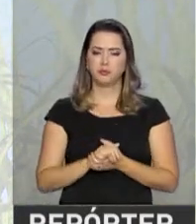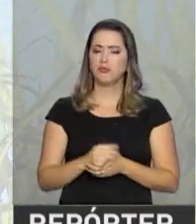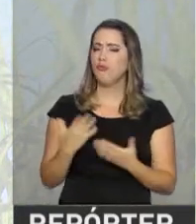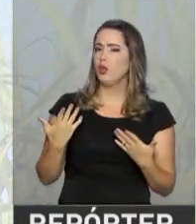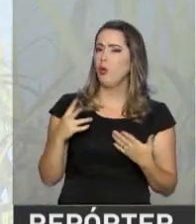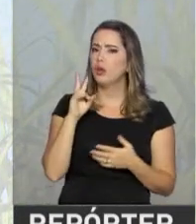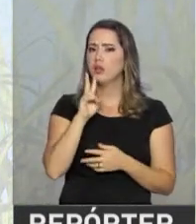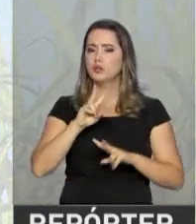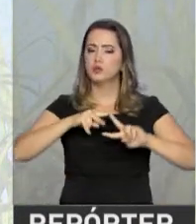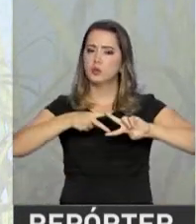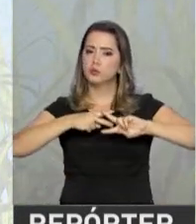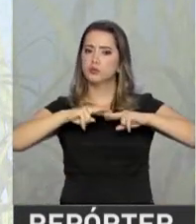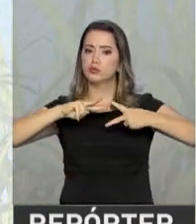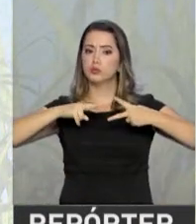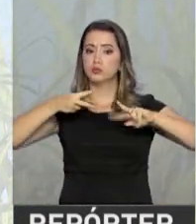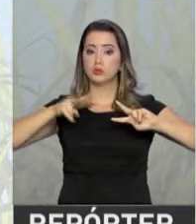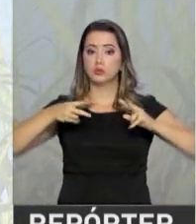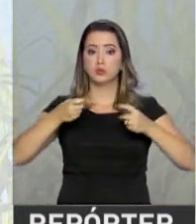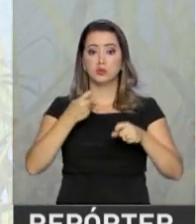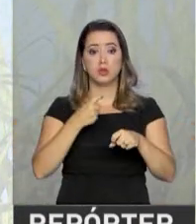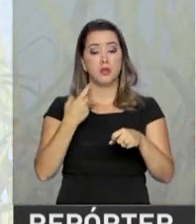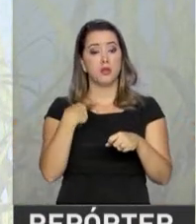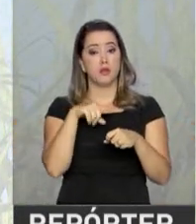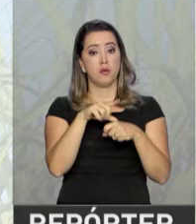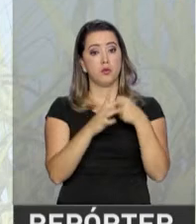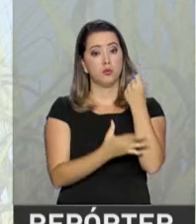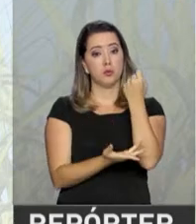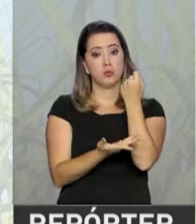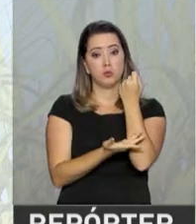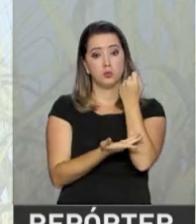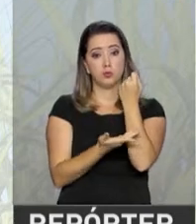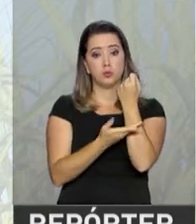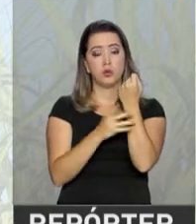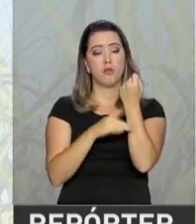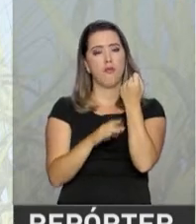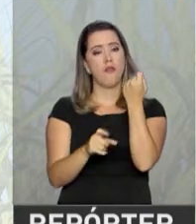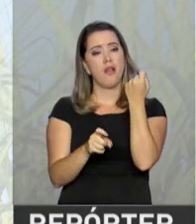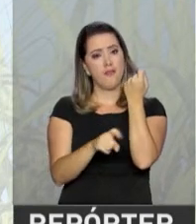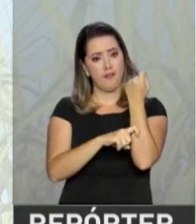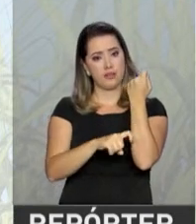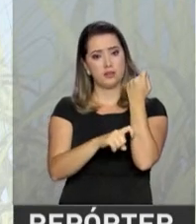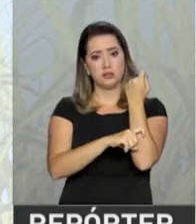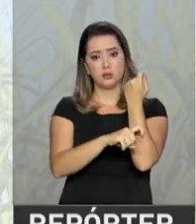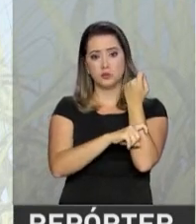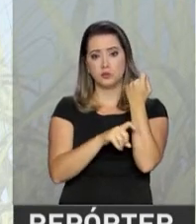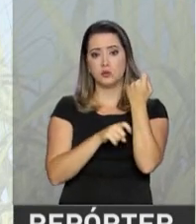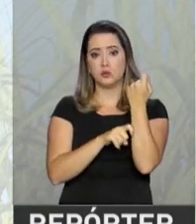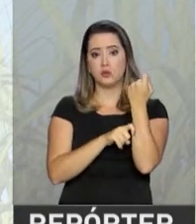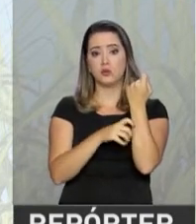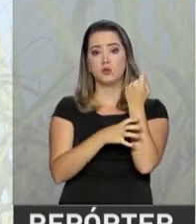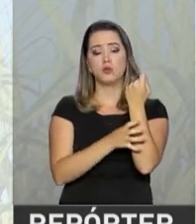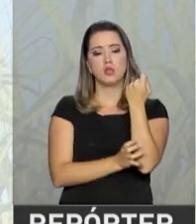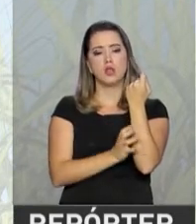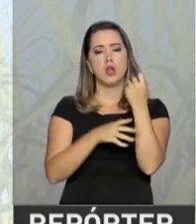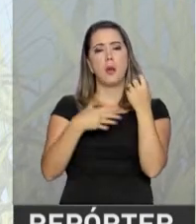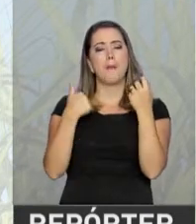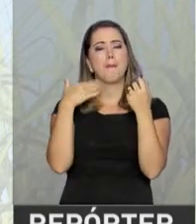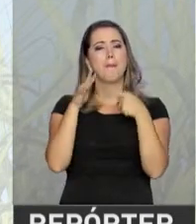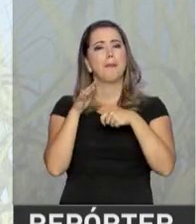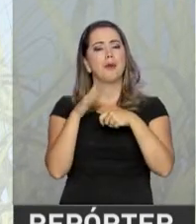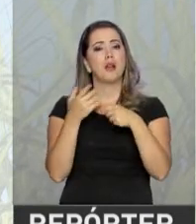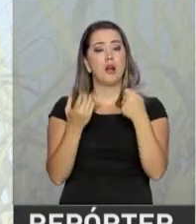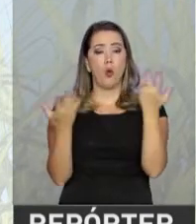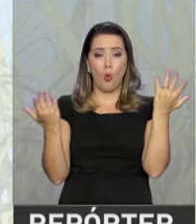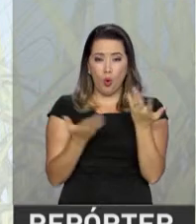que a modificação genética das células da biomassa de cana facilita quebra das paredes dessas células que são